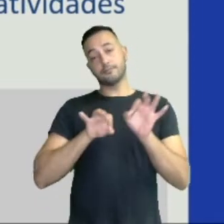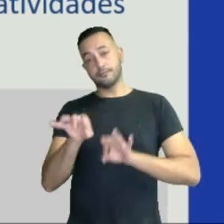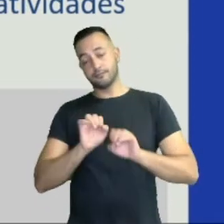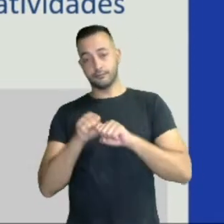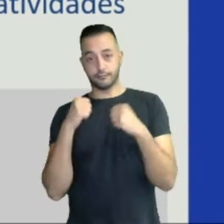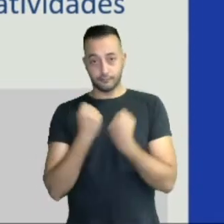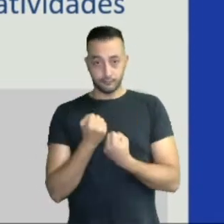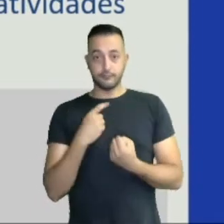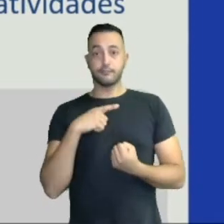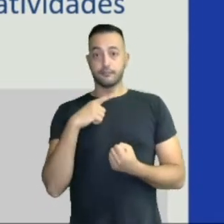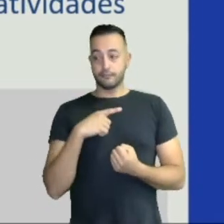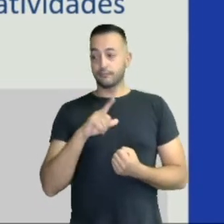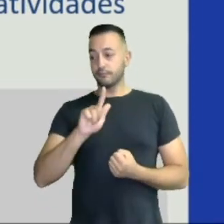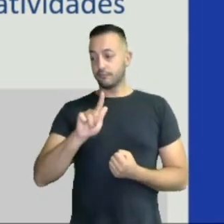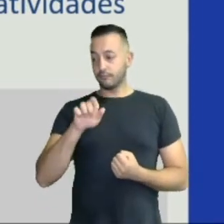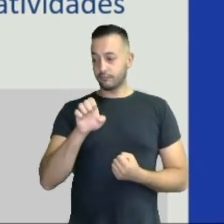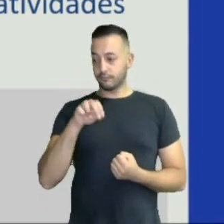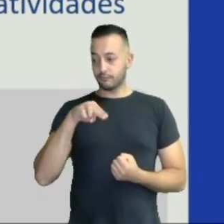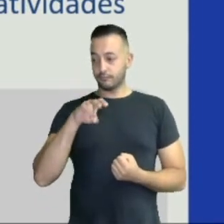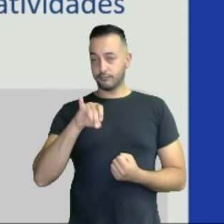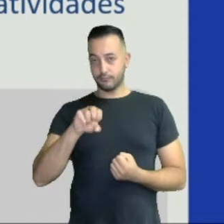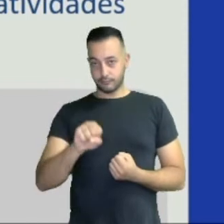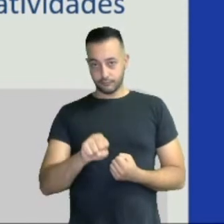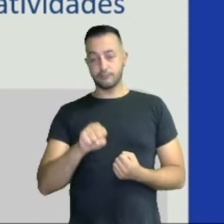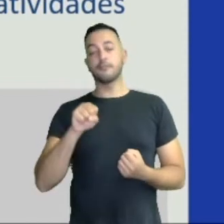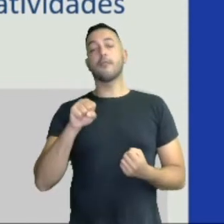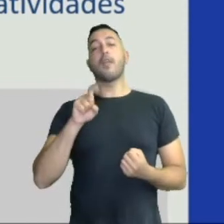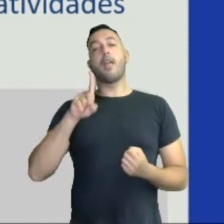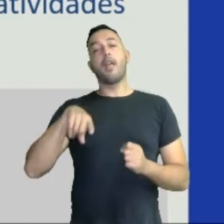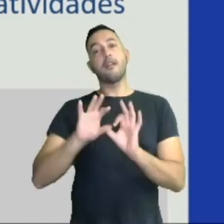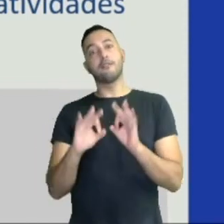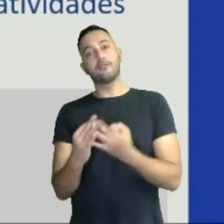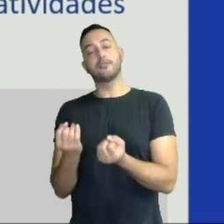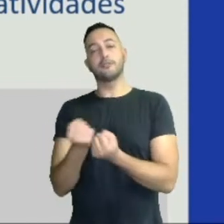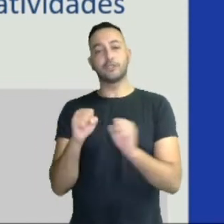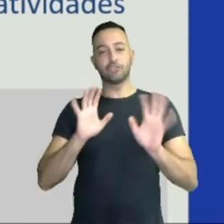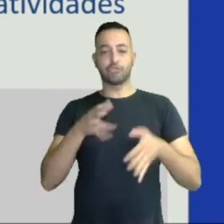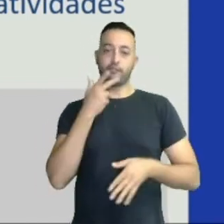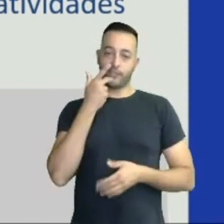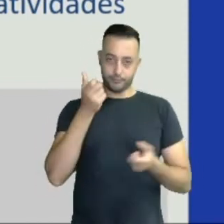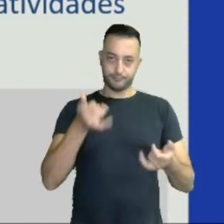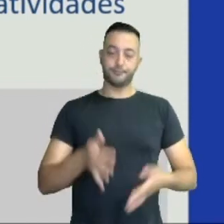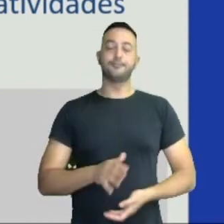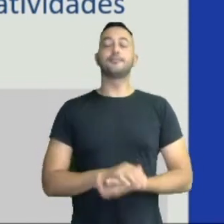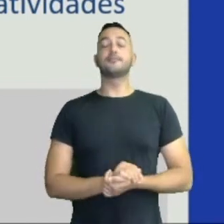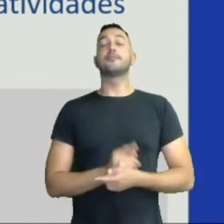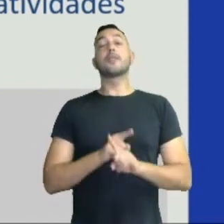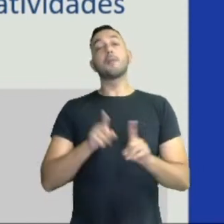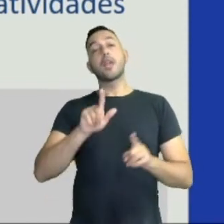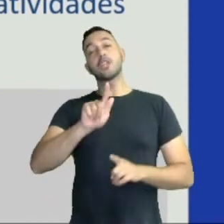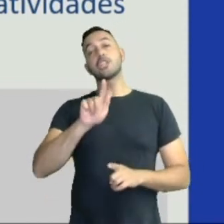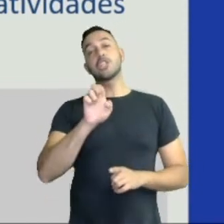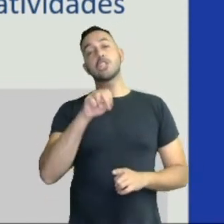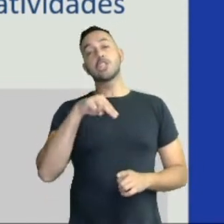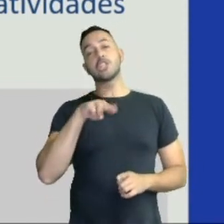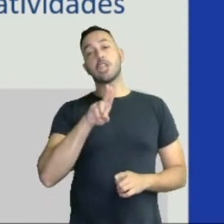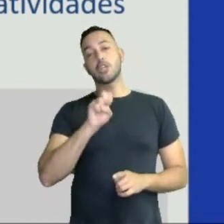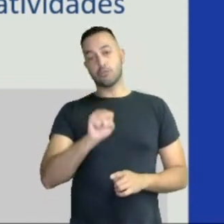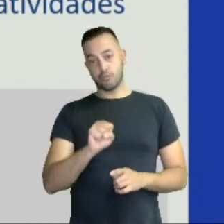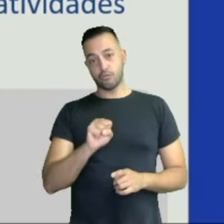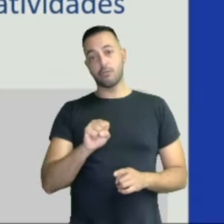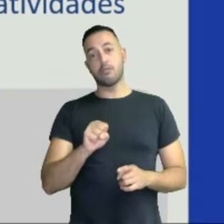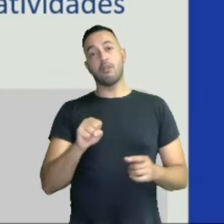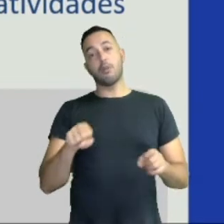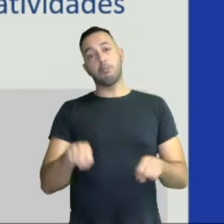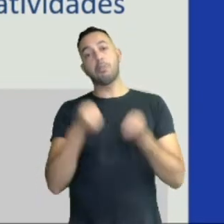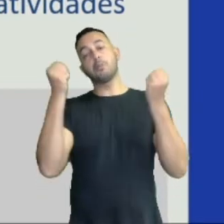ser baseada nos gêneros, uma espécie de grande família. Já falamos sobre isso. Entretanto, os gêneros entraram em colapso devido ao